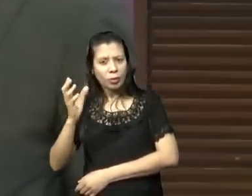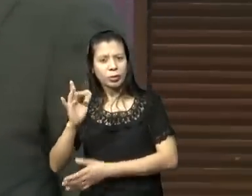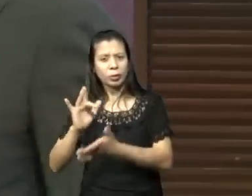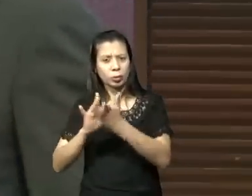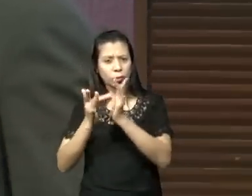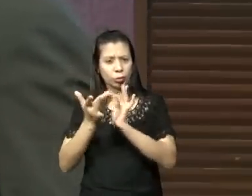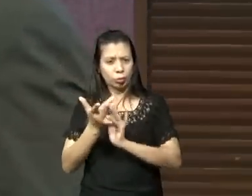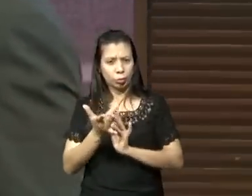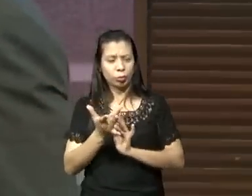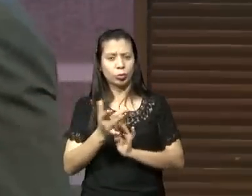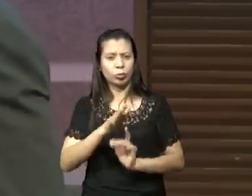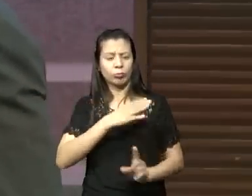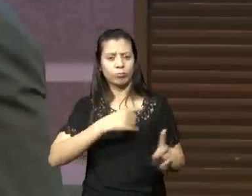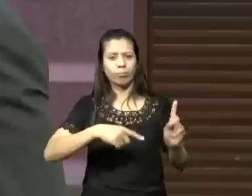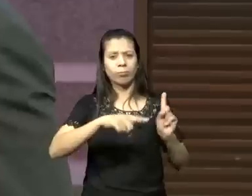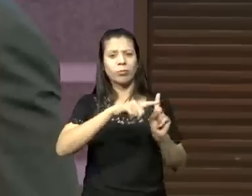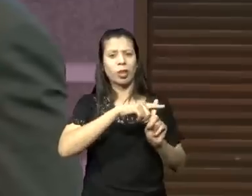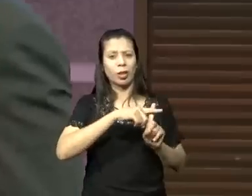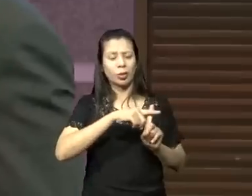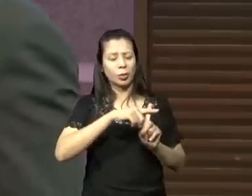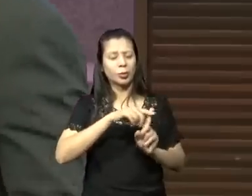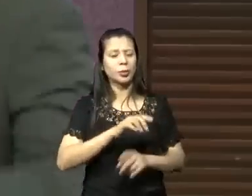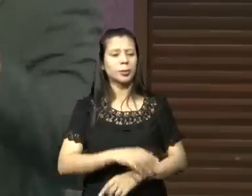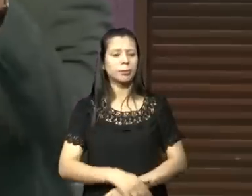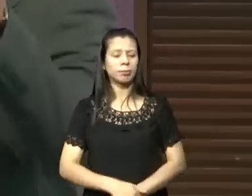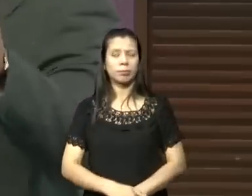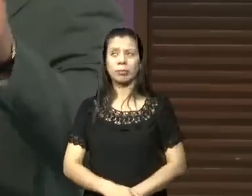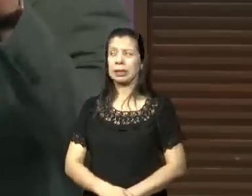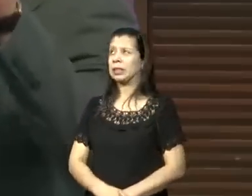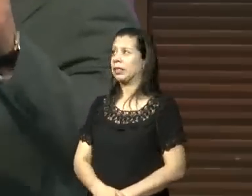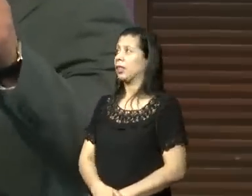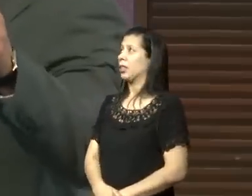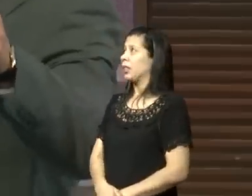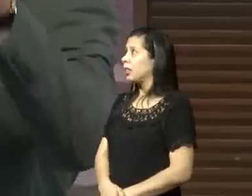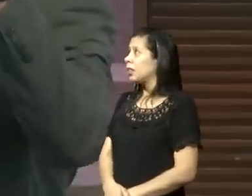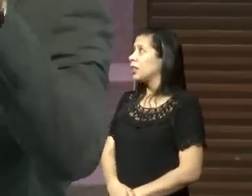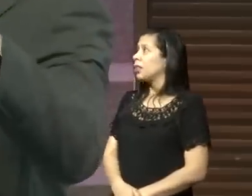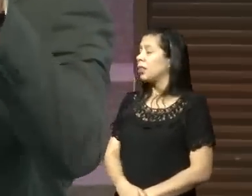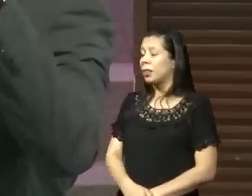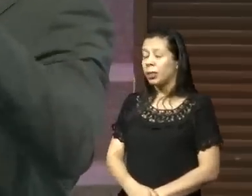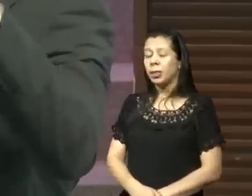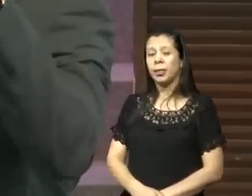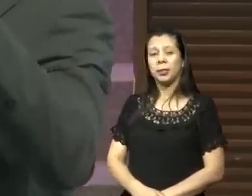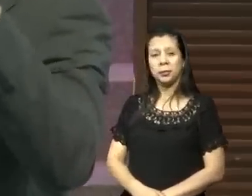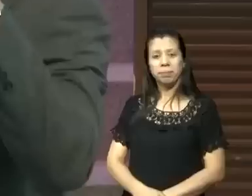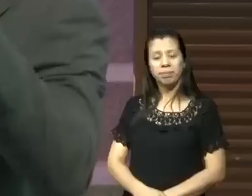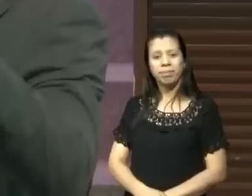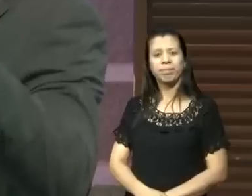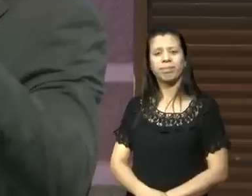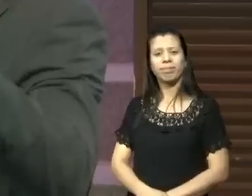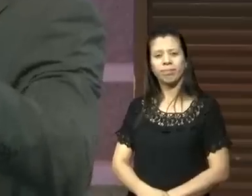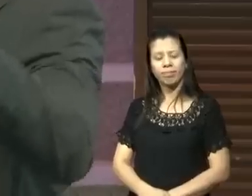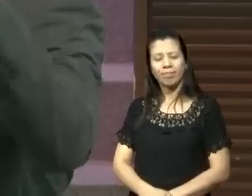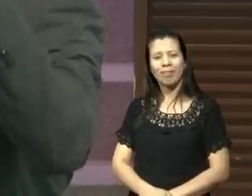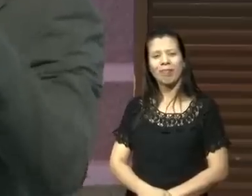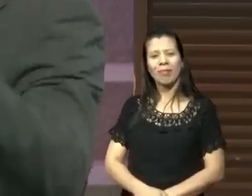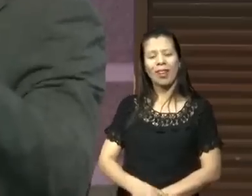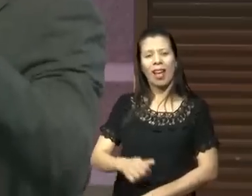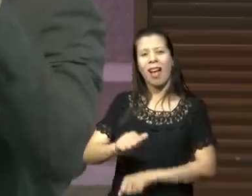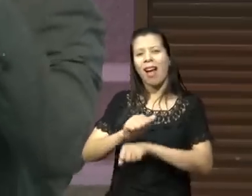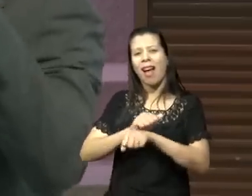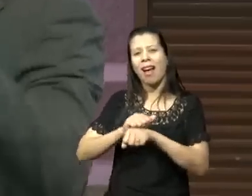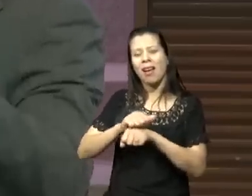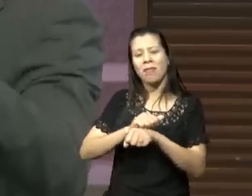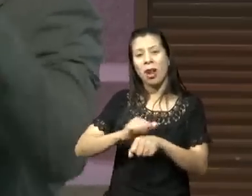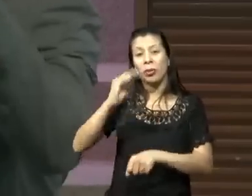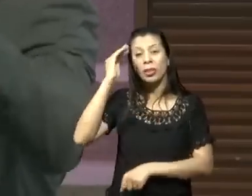Abraão viu o meu dia e alegrou-se querido irmão querido irmã a maior visão dada mortal foi a visão